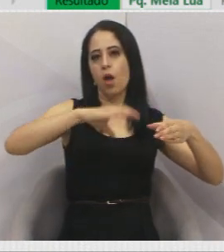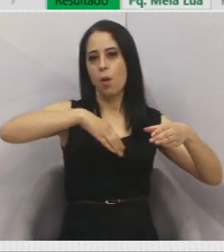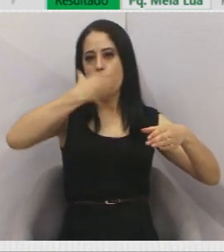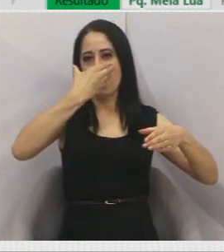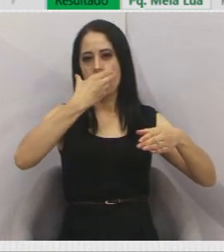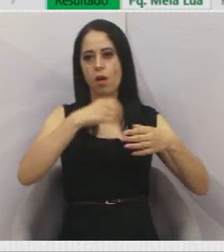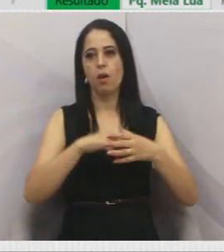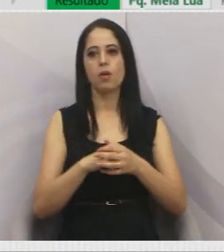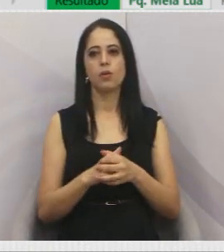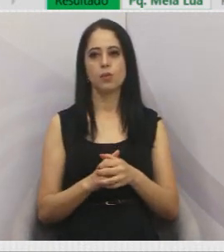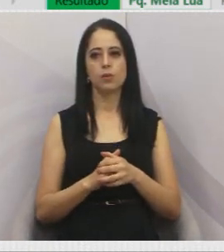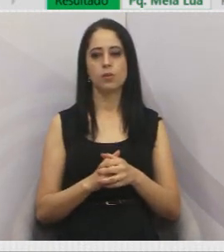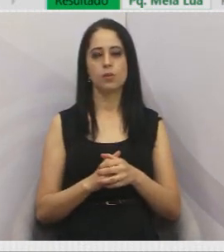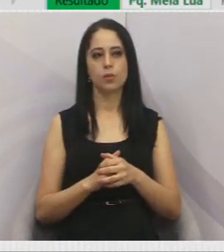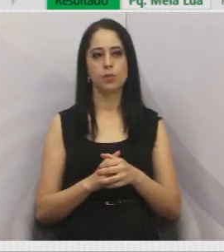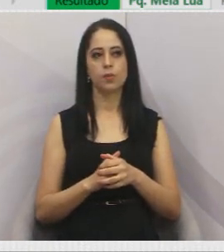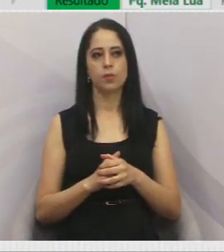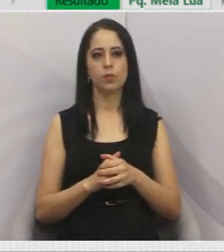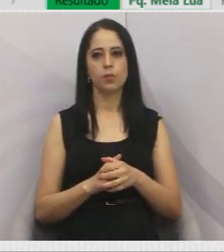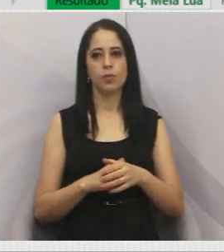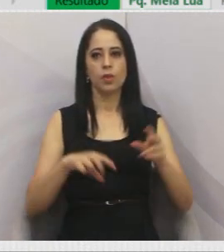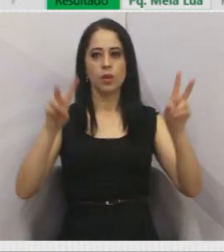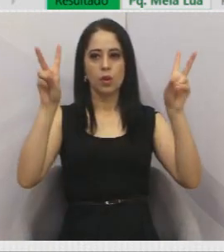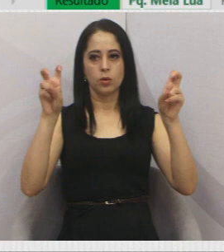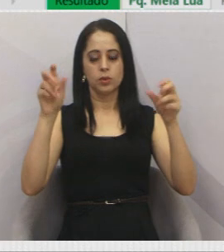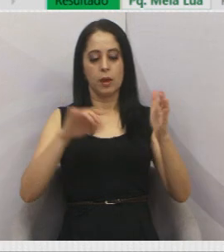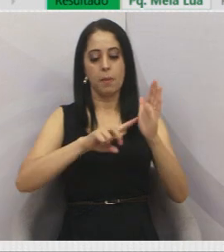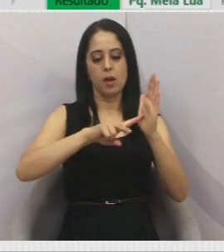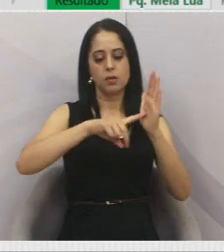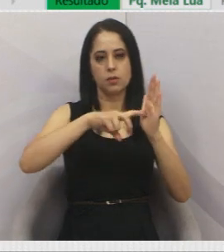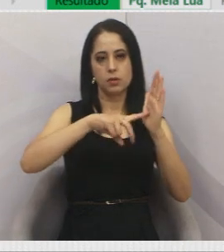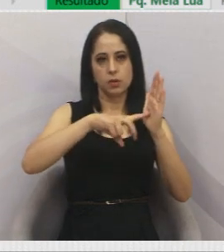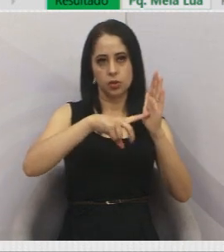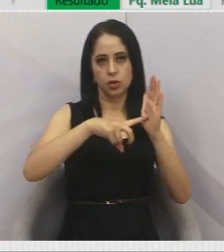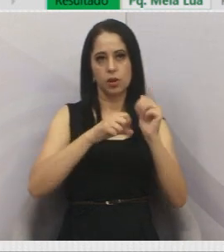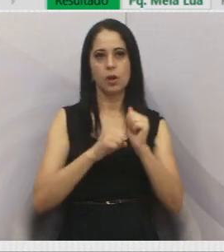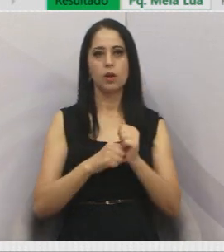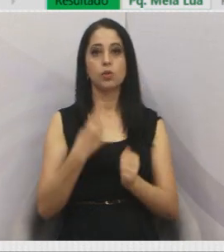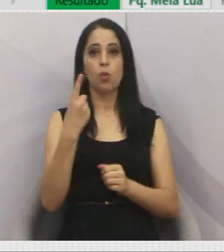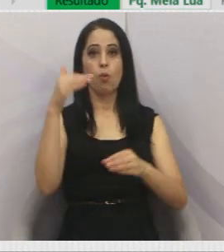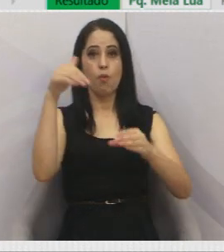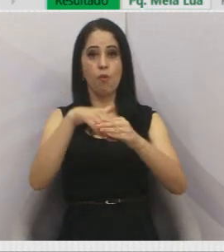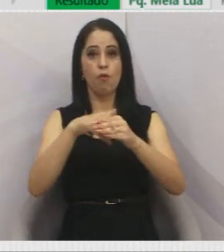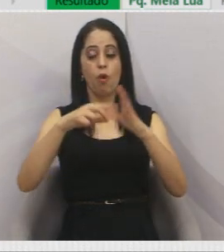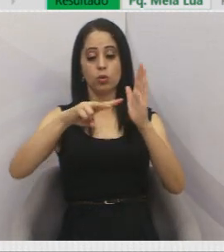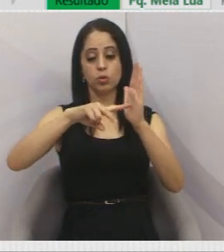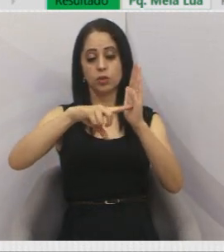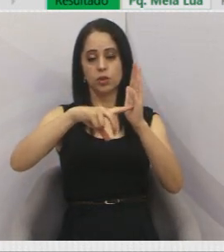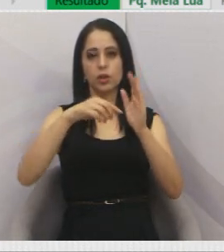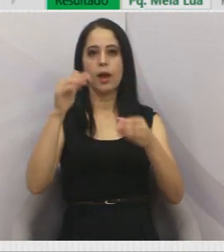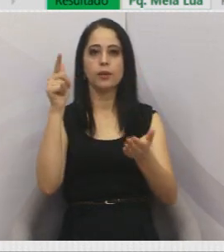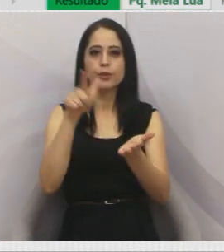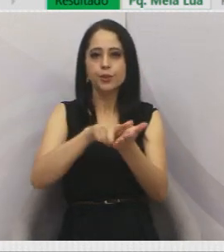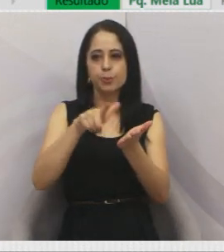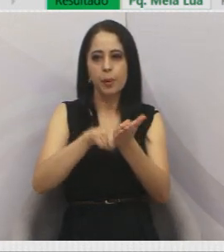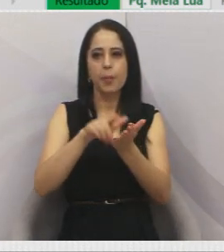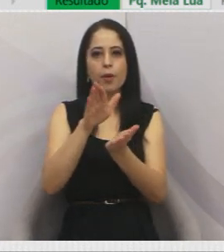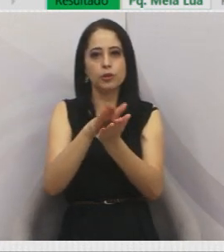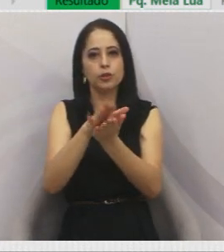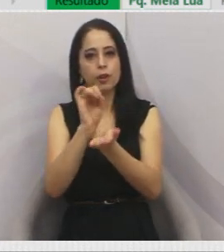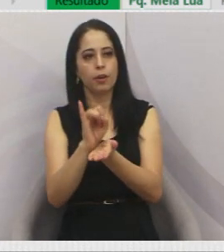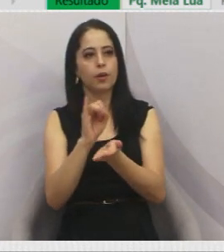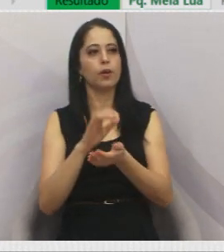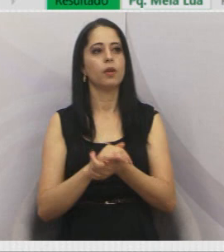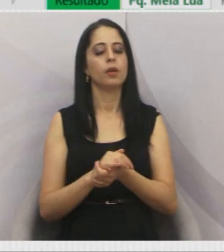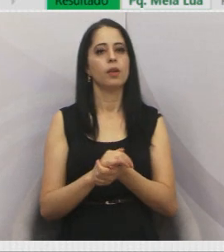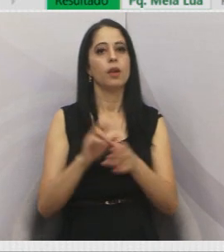Yolanda. Segmento entidade de classe sindical. Um voto do Sindicato dos Papeleiros de Jacareí.